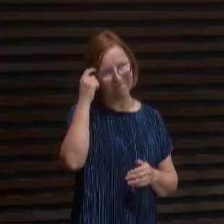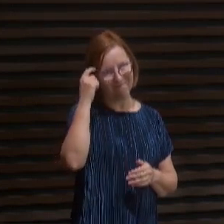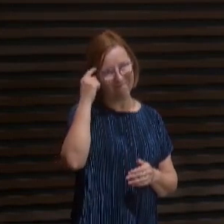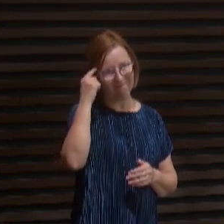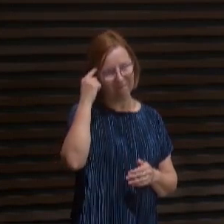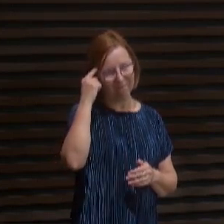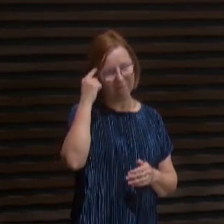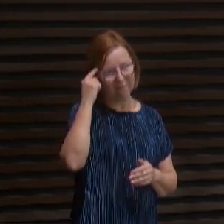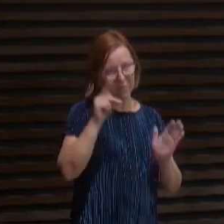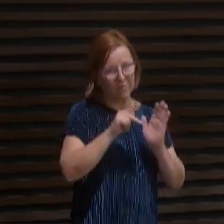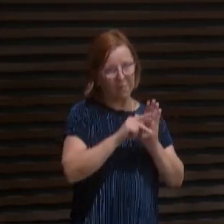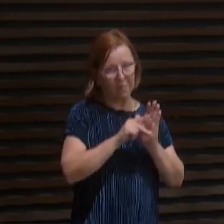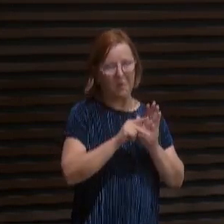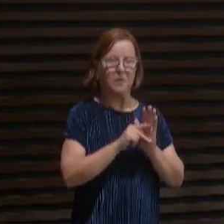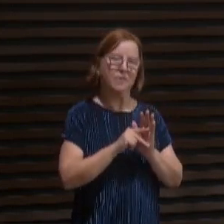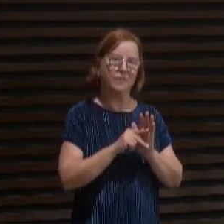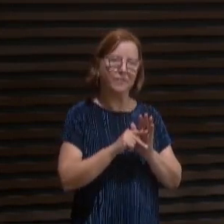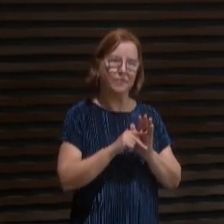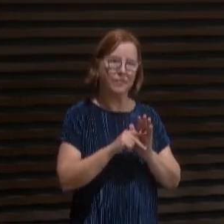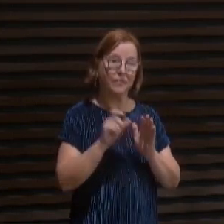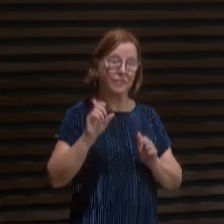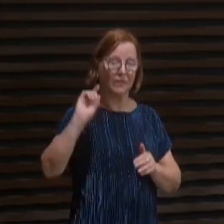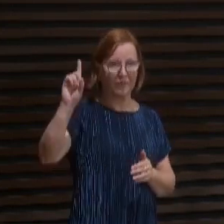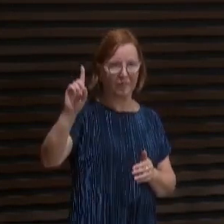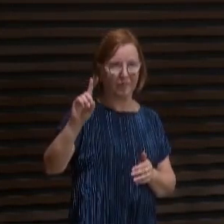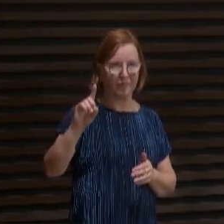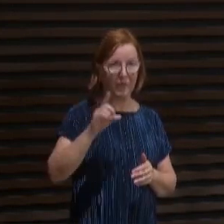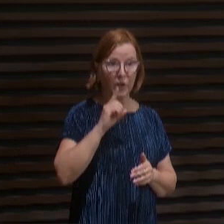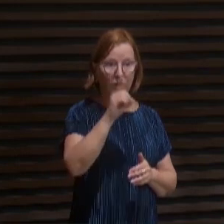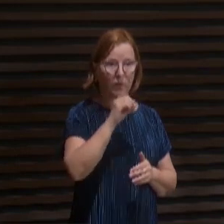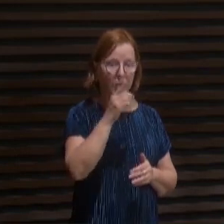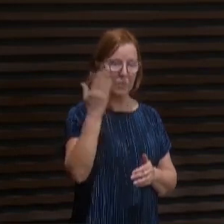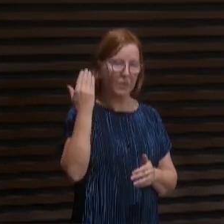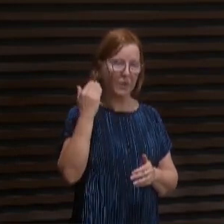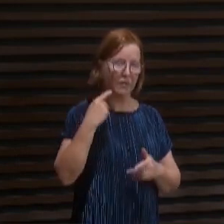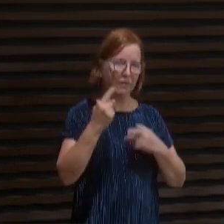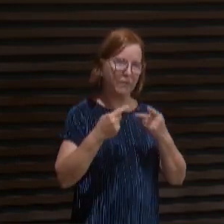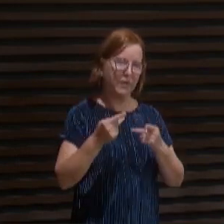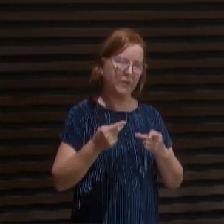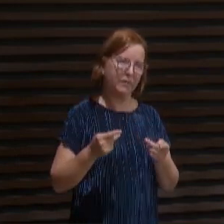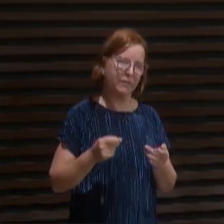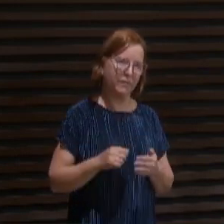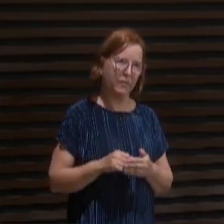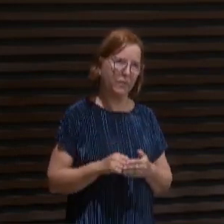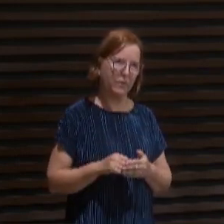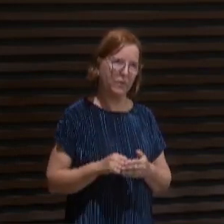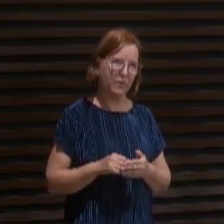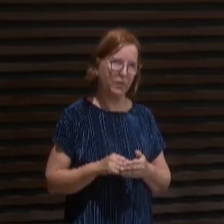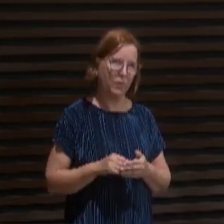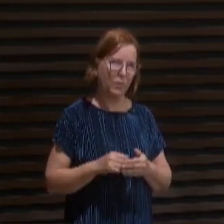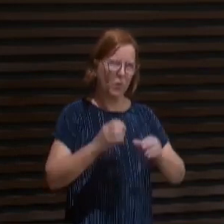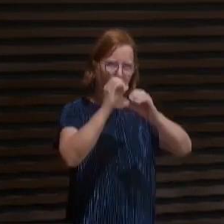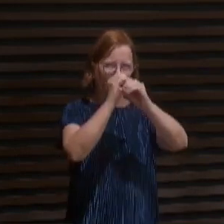Quando nós começamos a racionalizar. Eu disse domingo passado aqui que o James Webb, o telescópio que